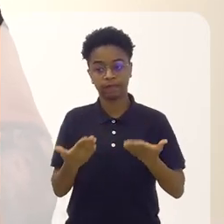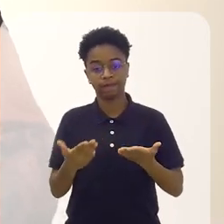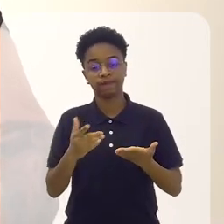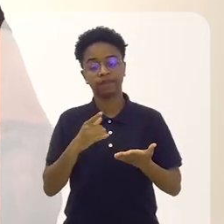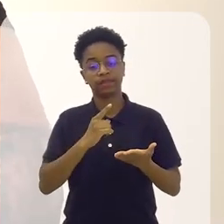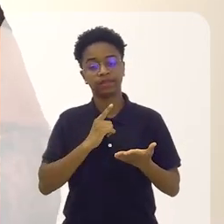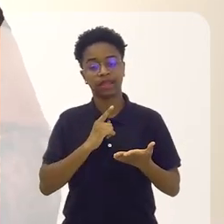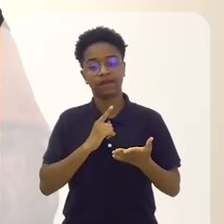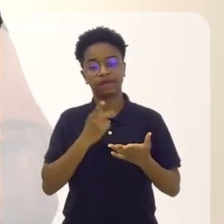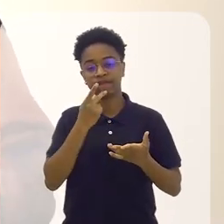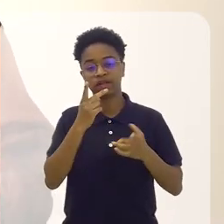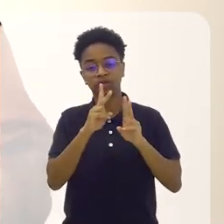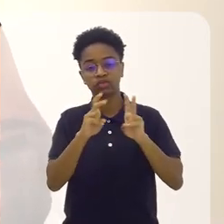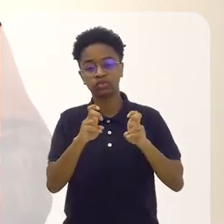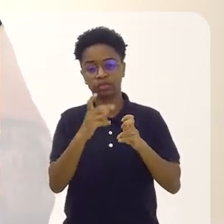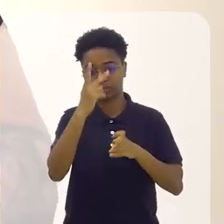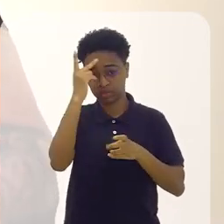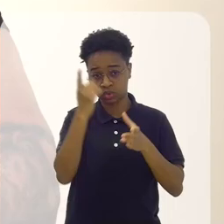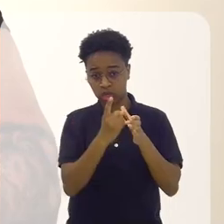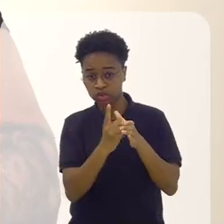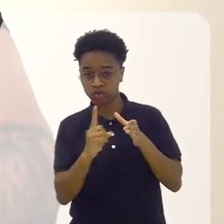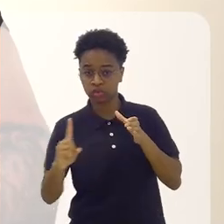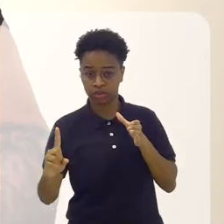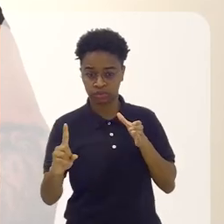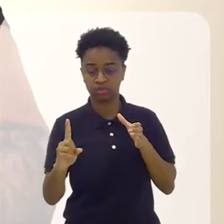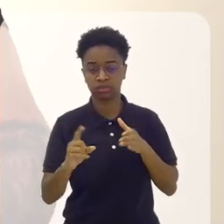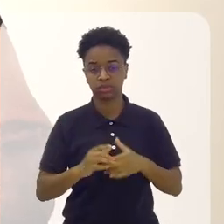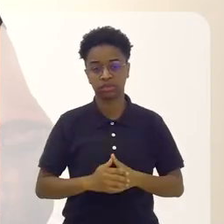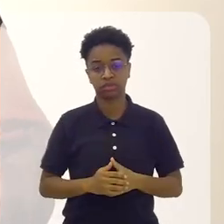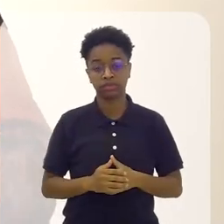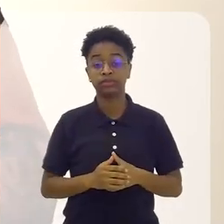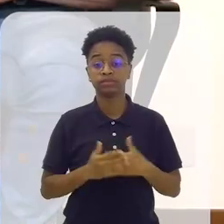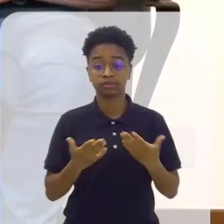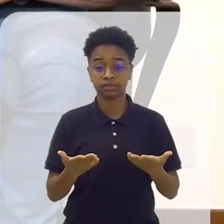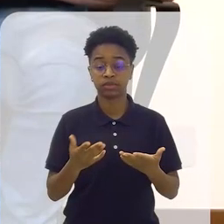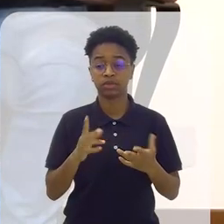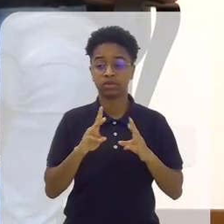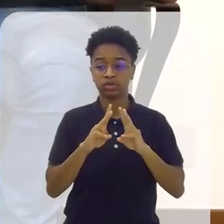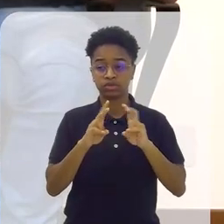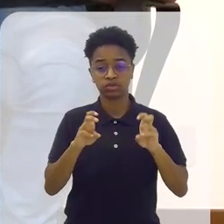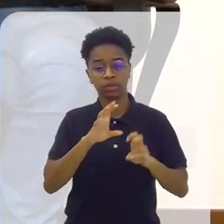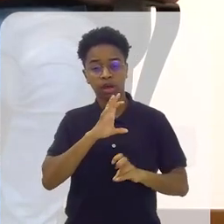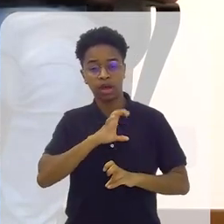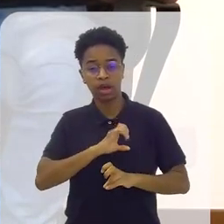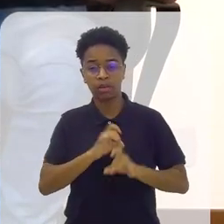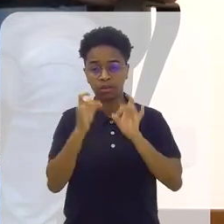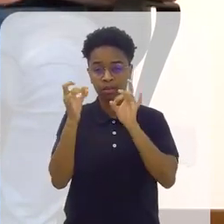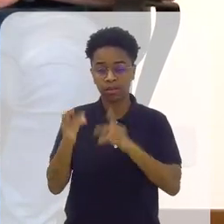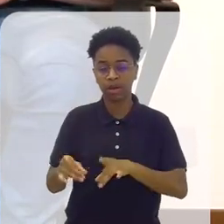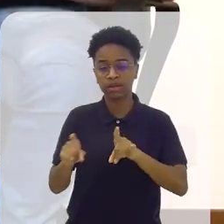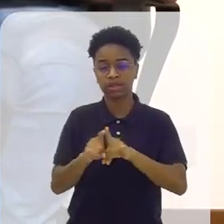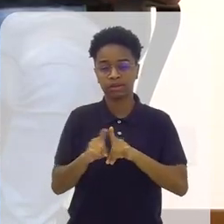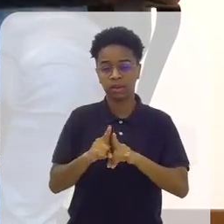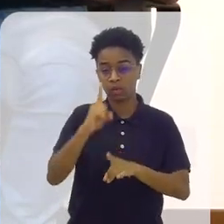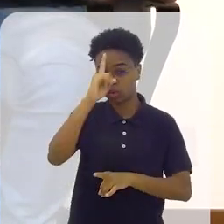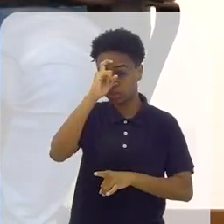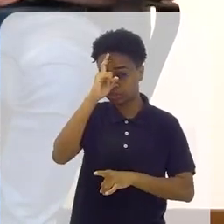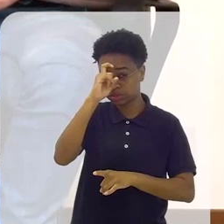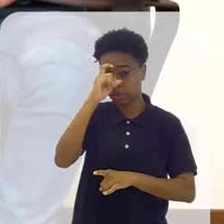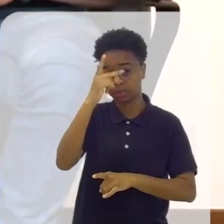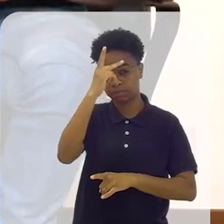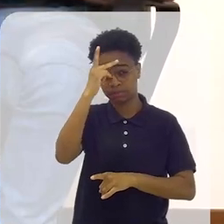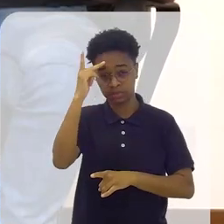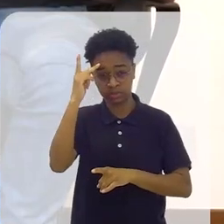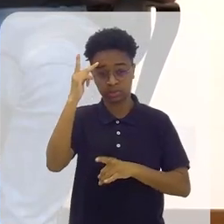abordava também os excluídos, né, de uma forma geral. Era o A Noite do Antílope Dourado, que passava no manicômio e